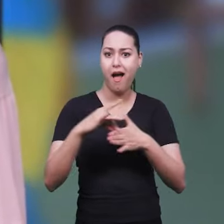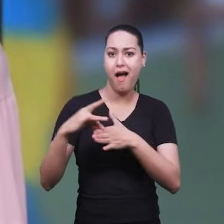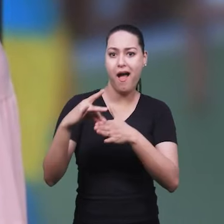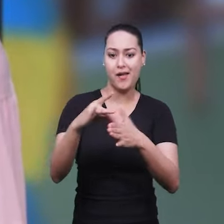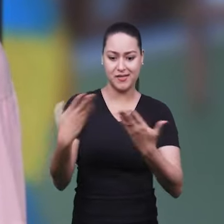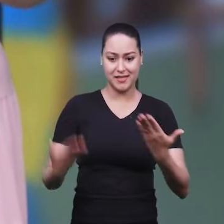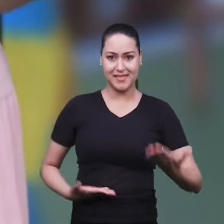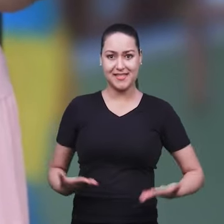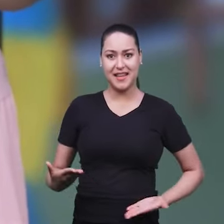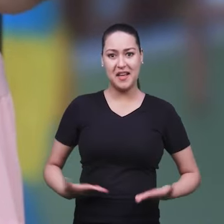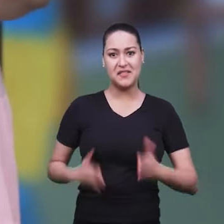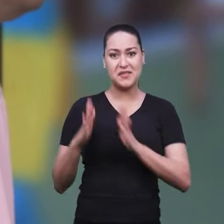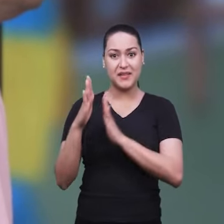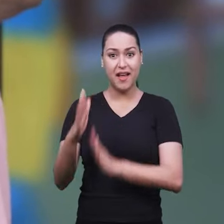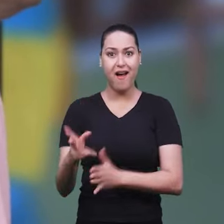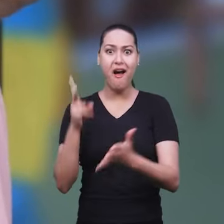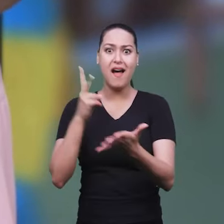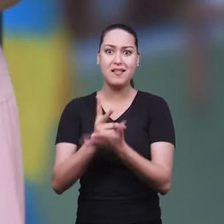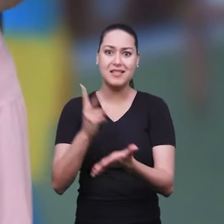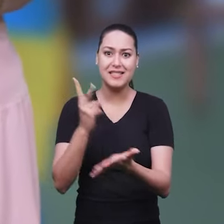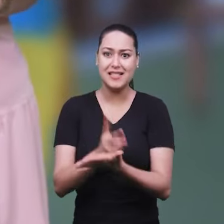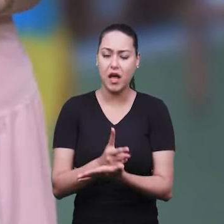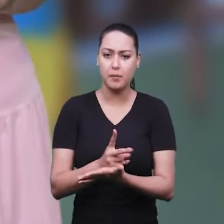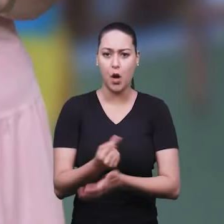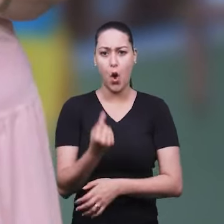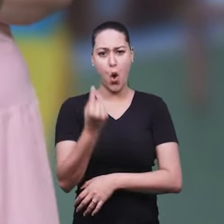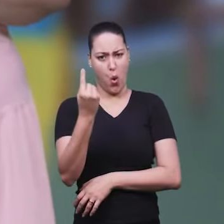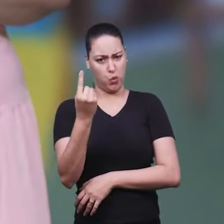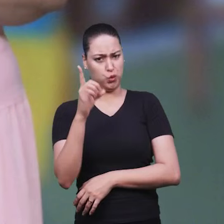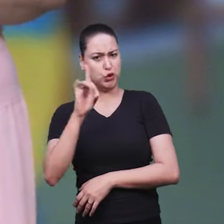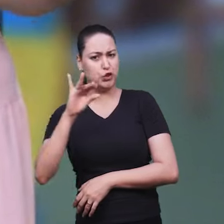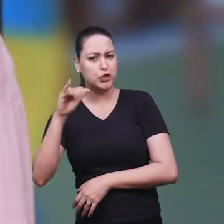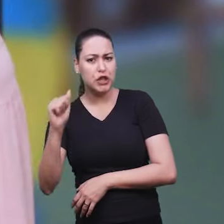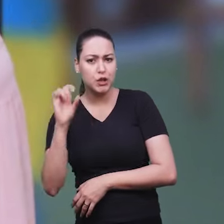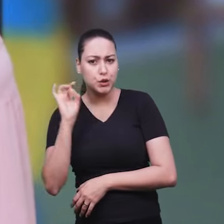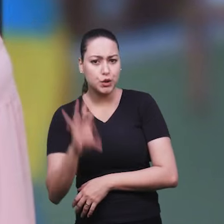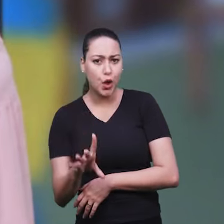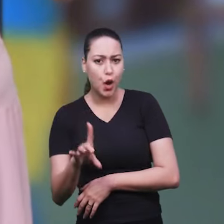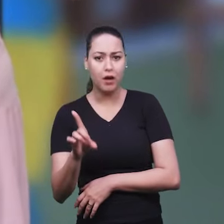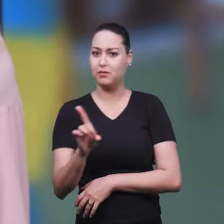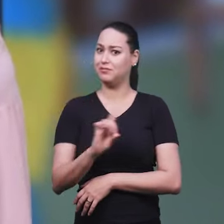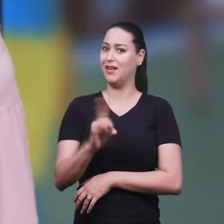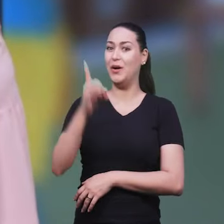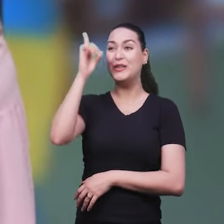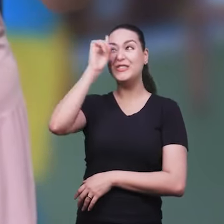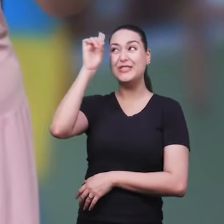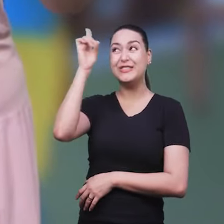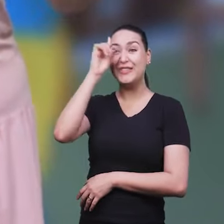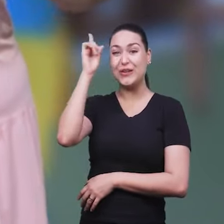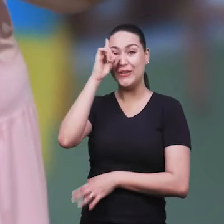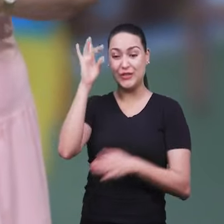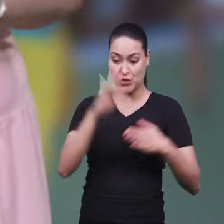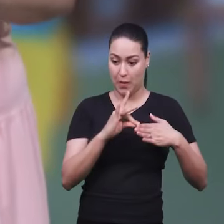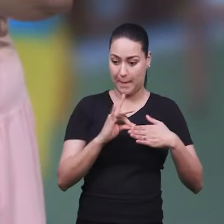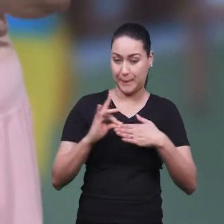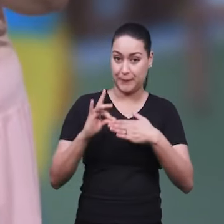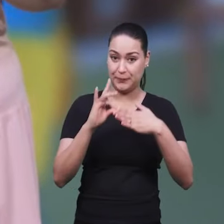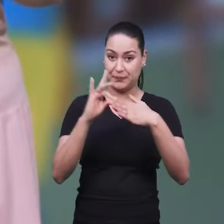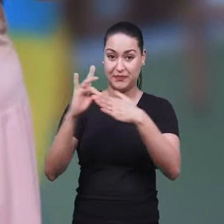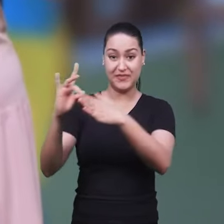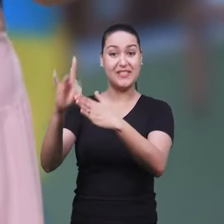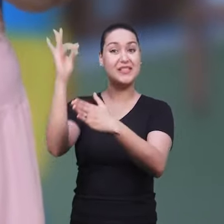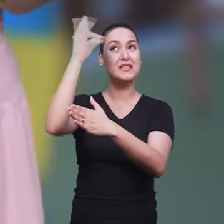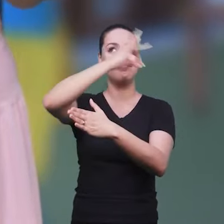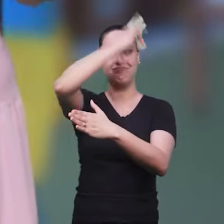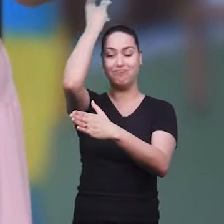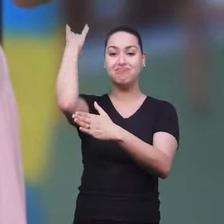fiéis continuamente. Vejam, não é apenas um dia na nossa vida, mas todos os dias o Senhor vai